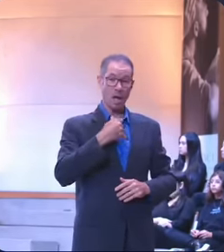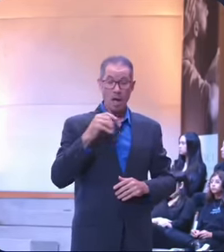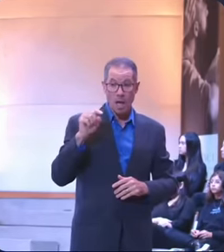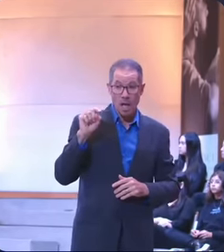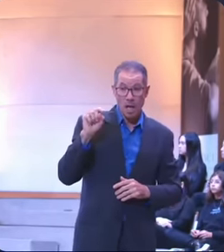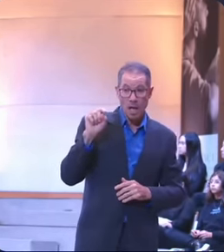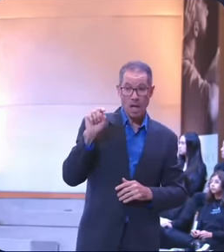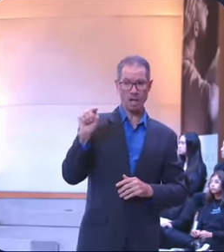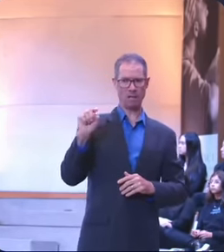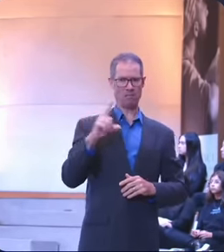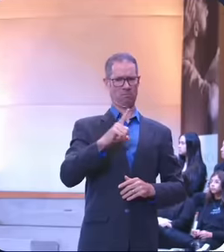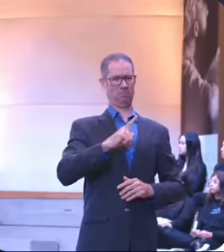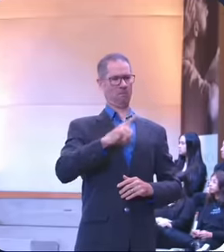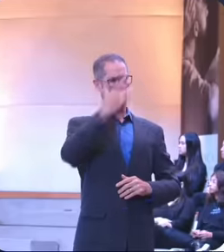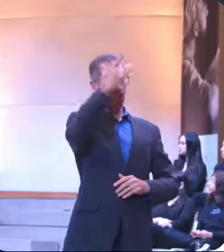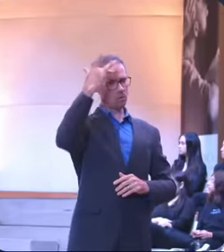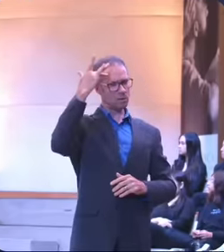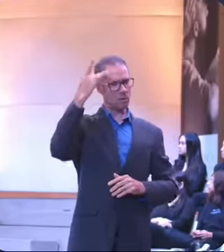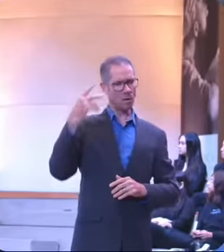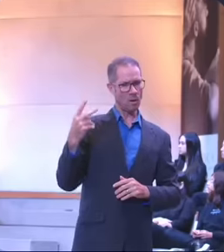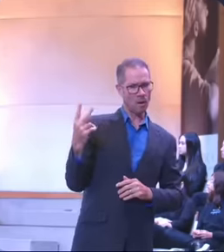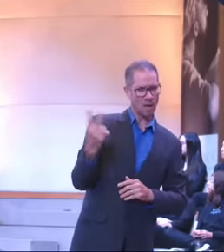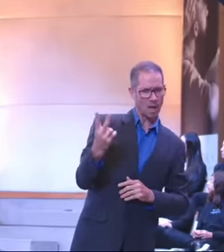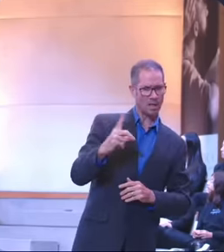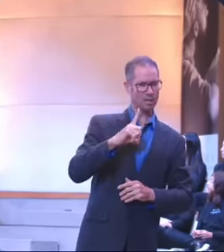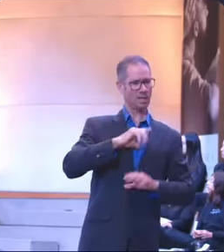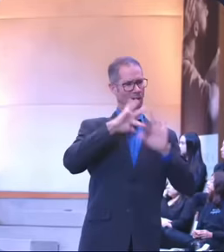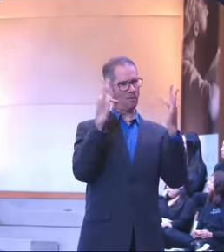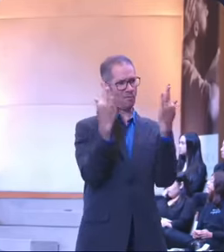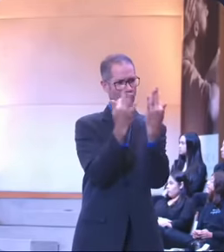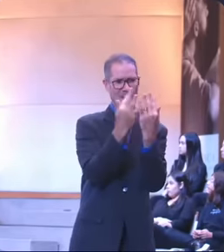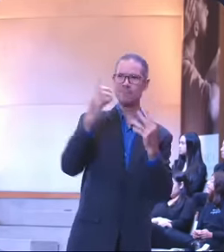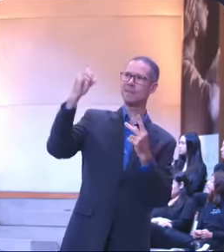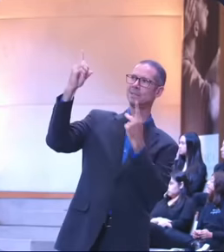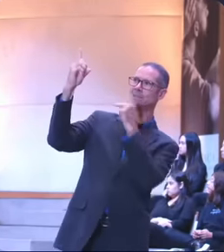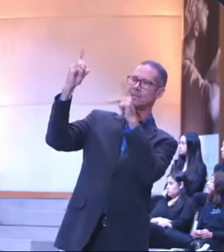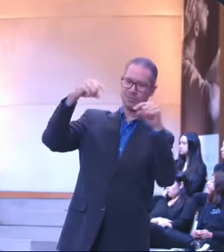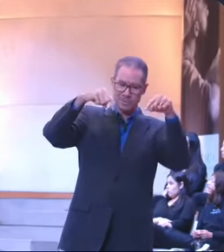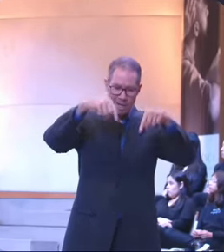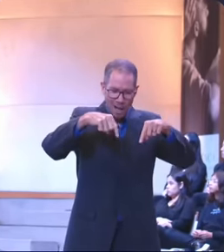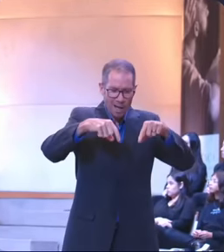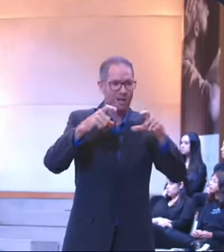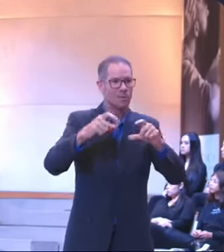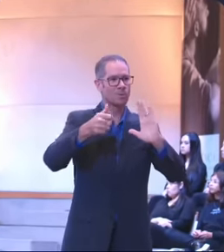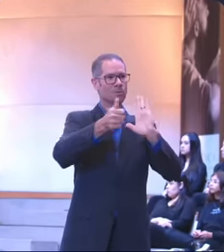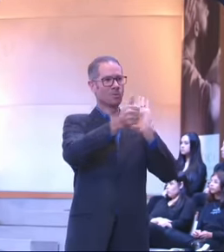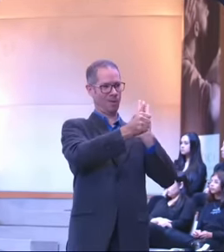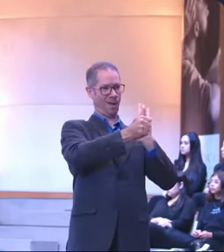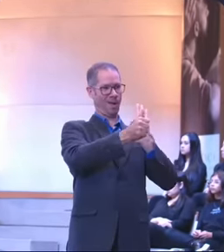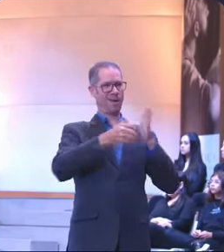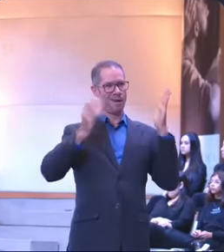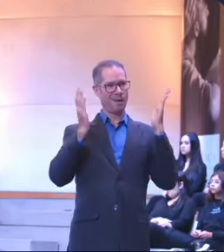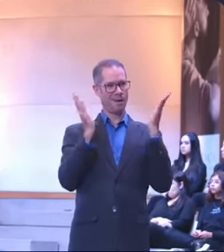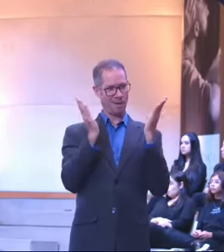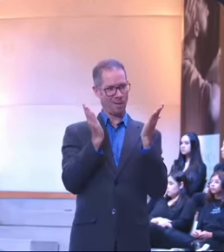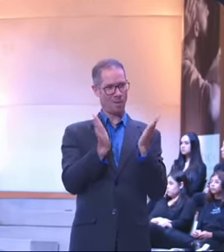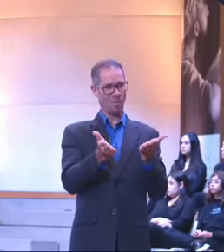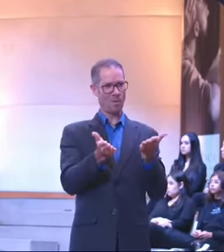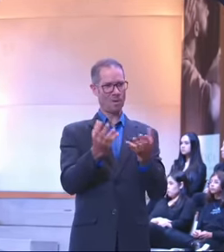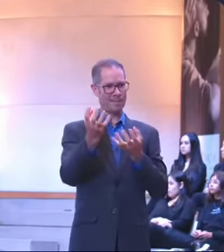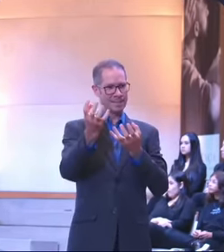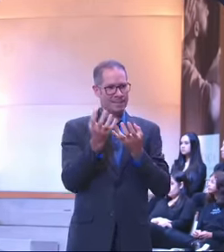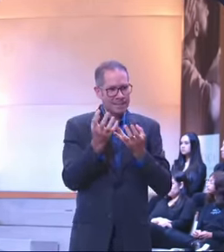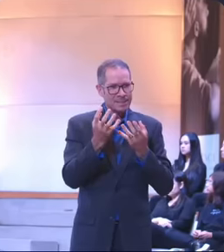eles têm alguém. Eles têm a família de Deus aqui nesse lugar. Então agora, eu queria